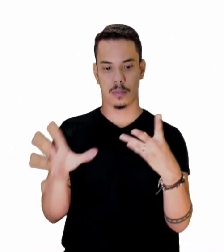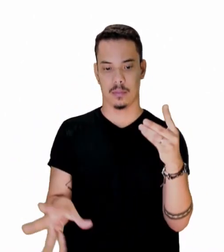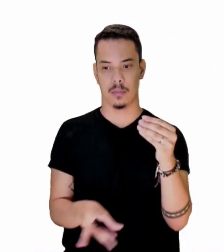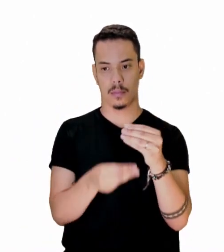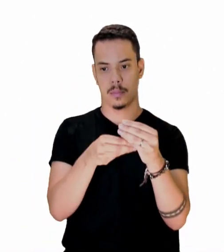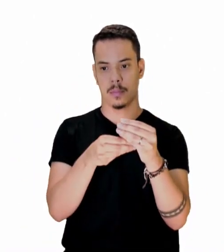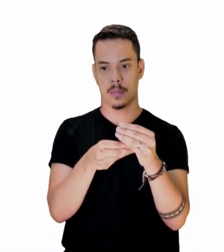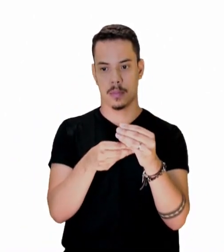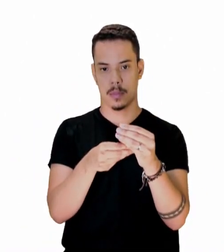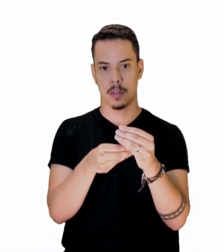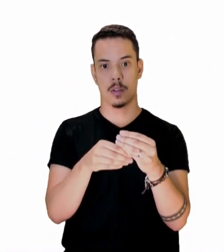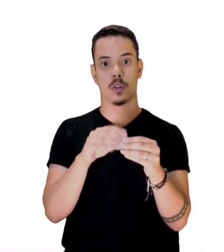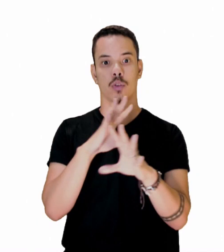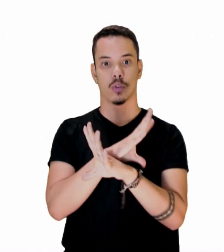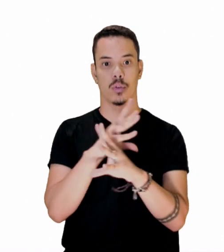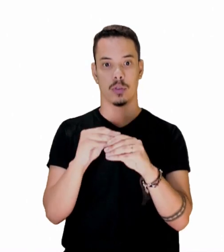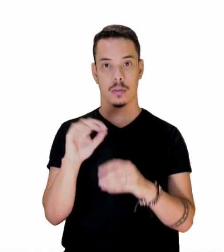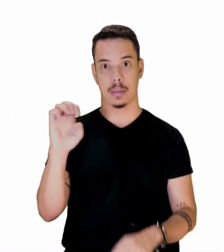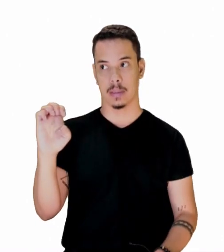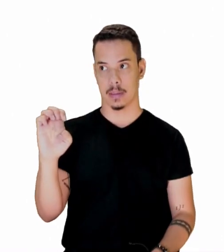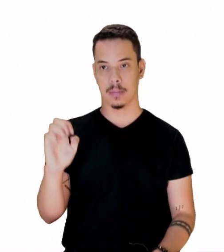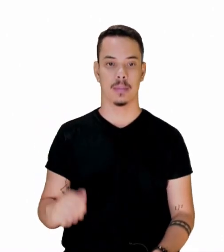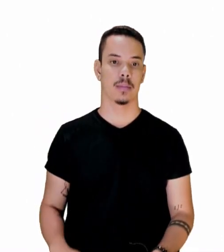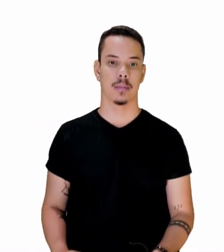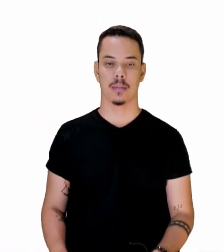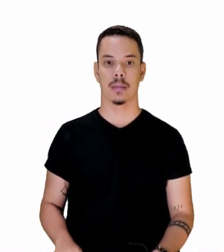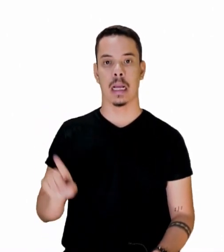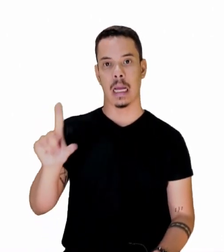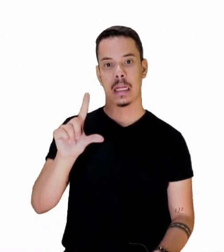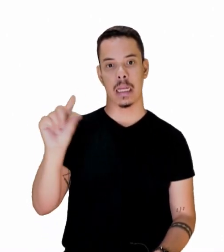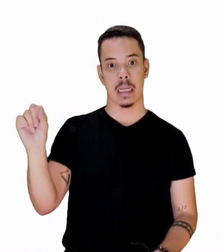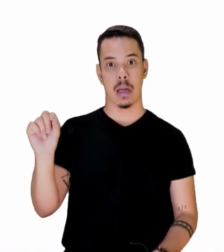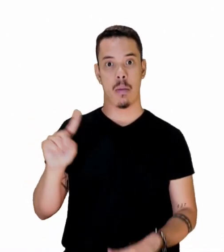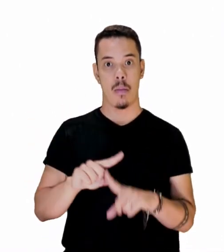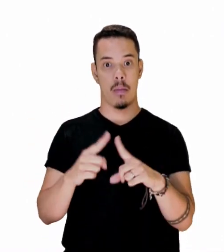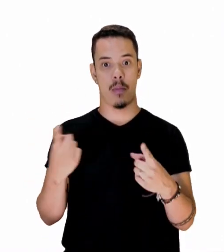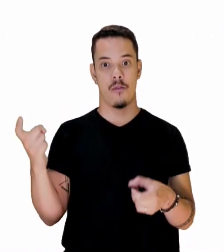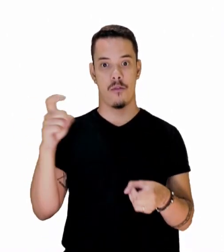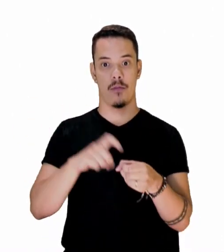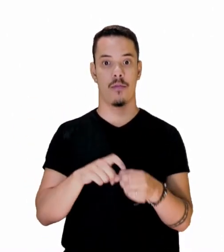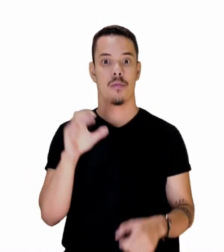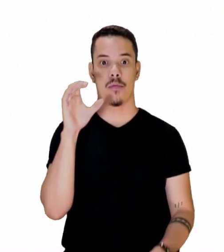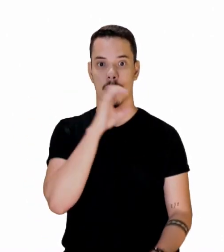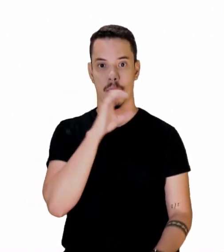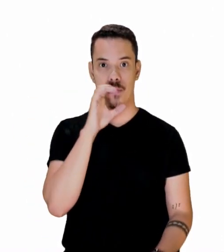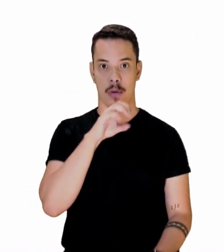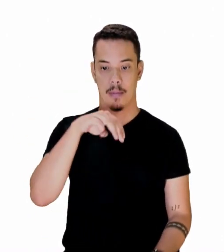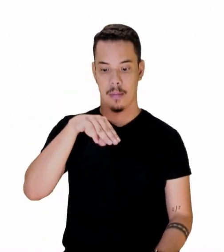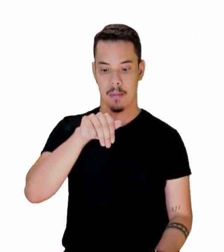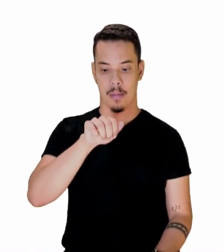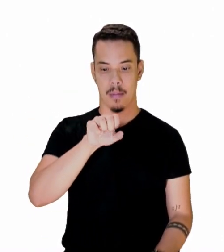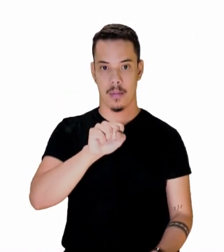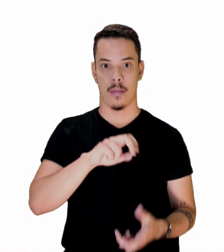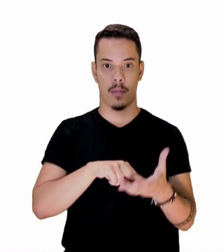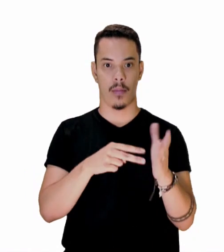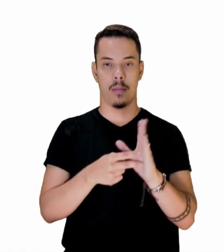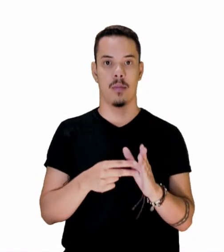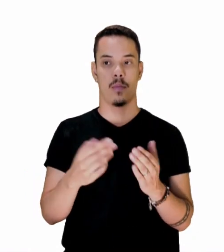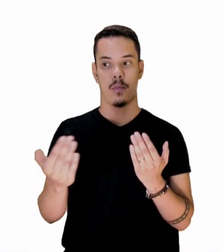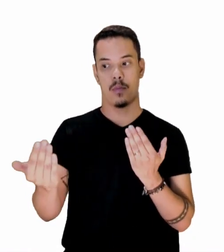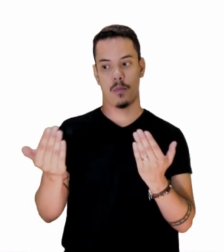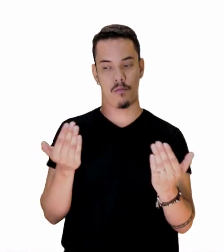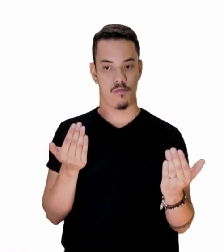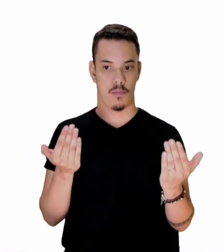tá aqui a conjunção. Ela saiu, mas voltará rápido, para dar a ideia quê? De contraste,